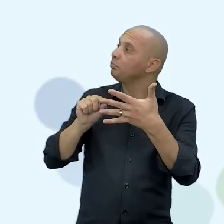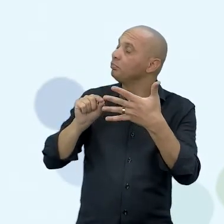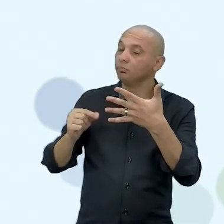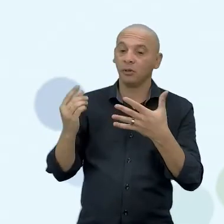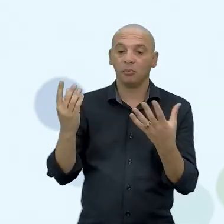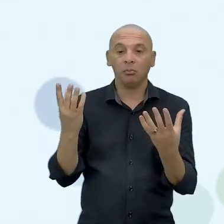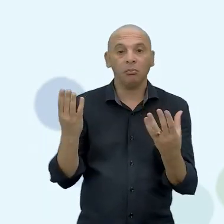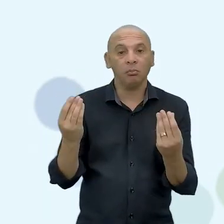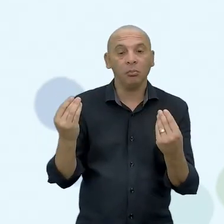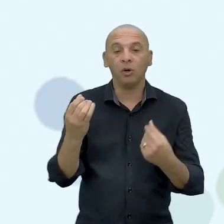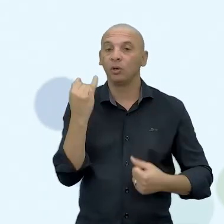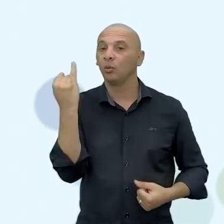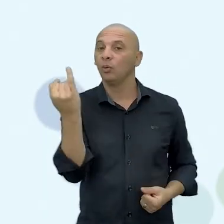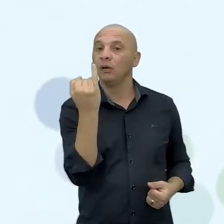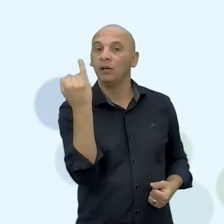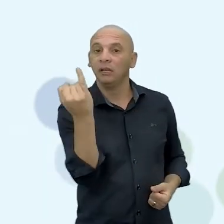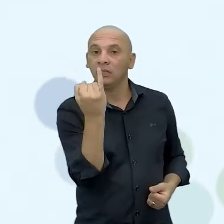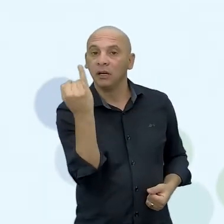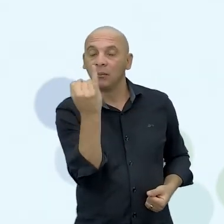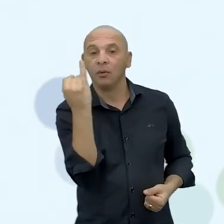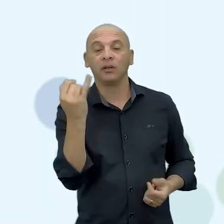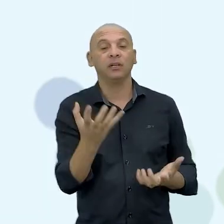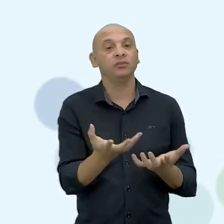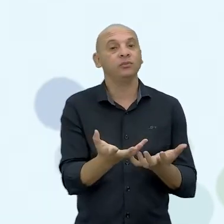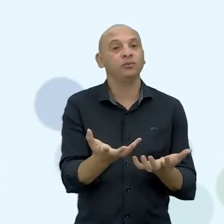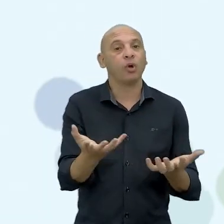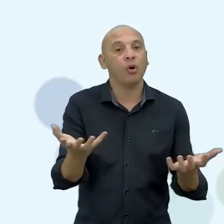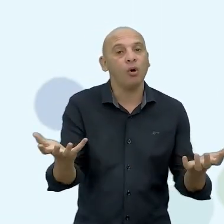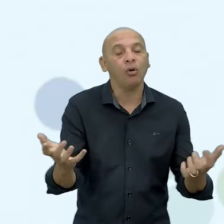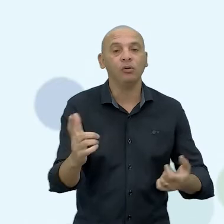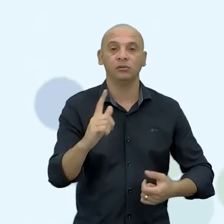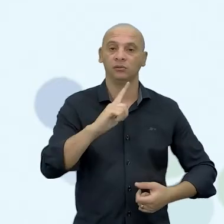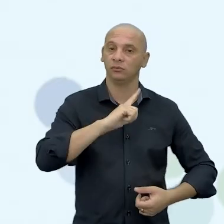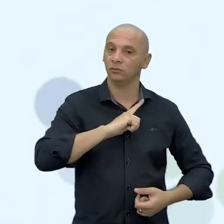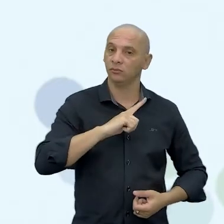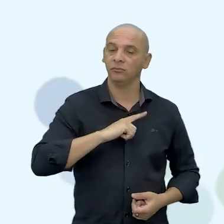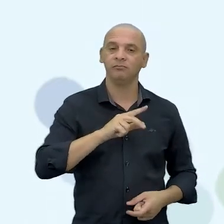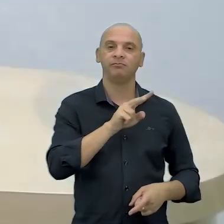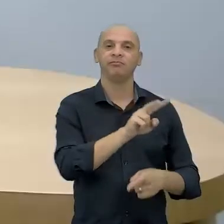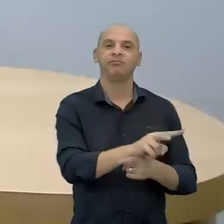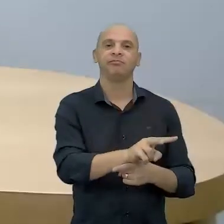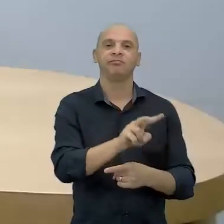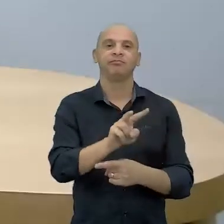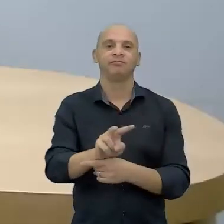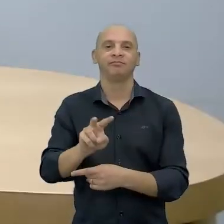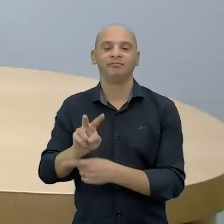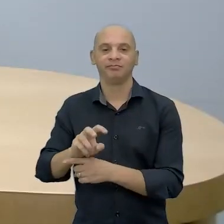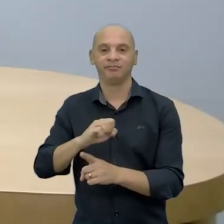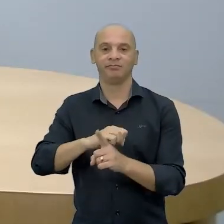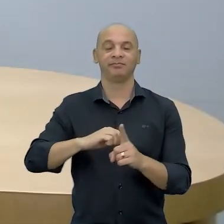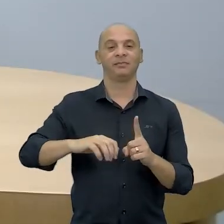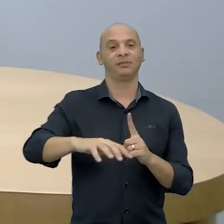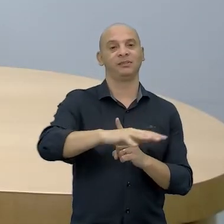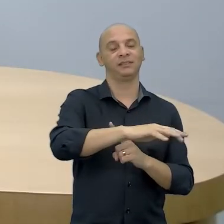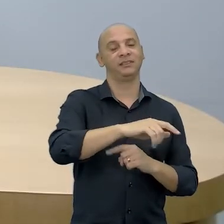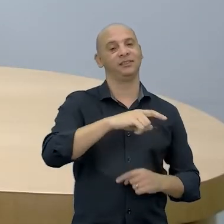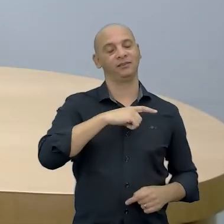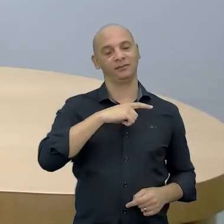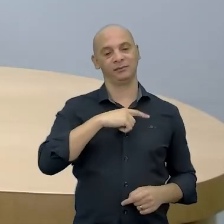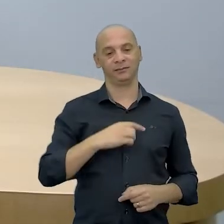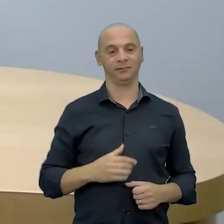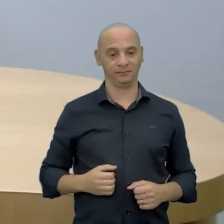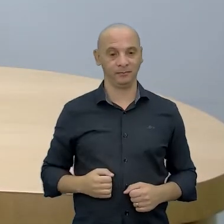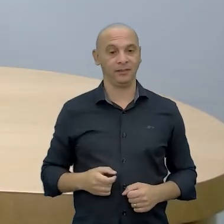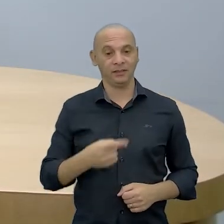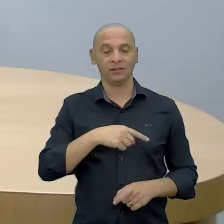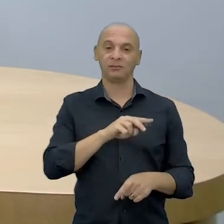o nosso solo aí ele fornece, né, para estar protegendo aí, né, a sociedade, né? É uma proteção, se